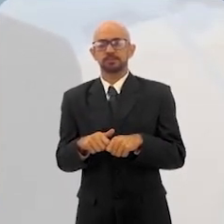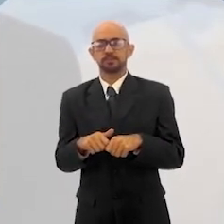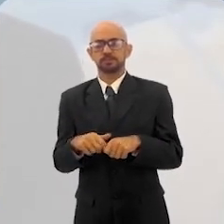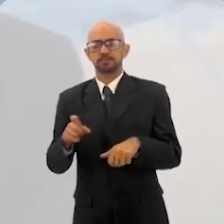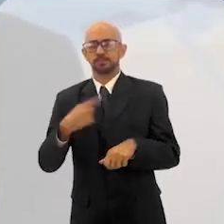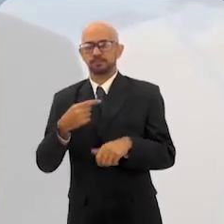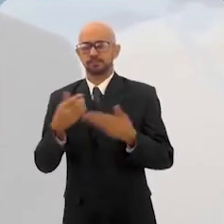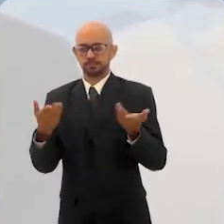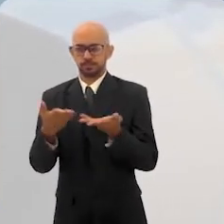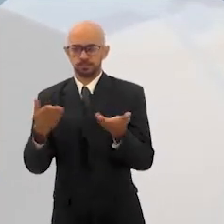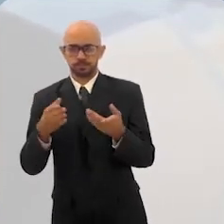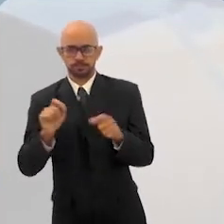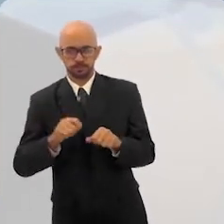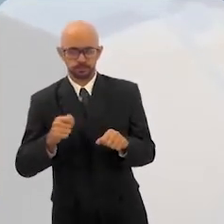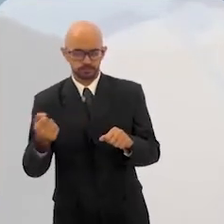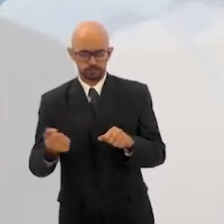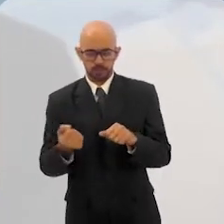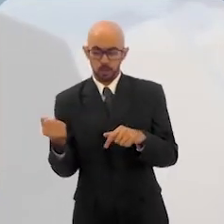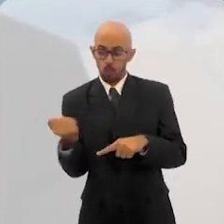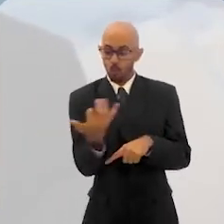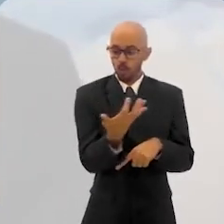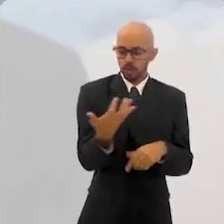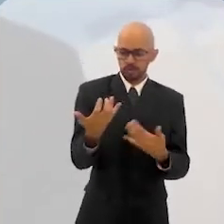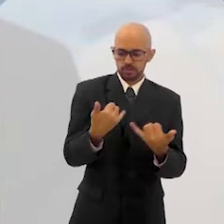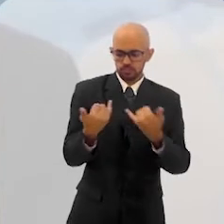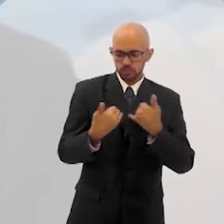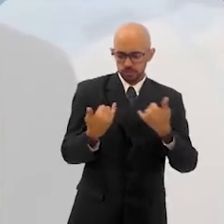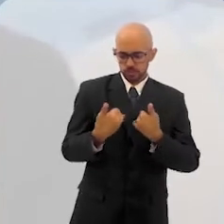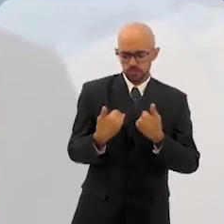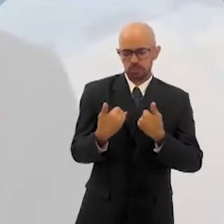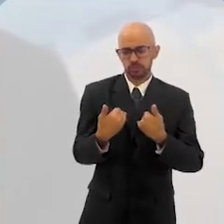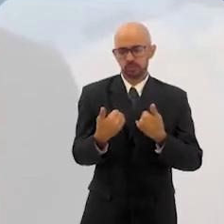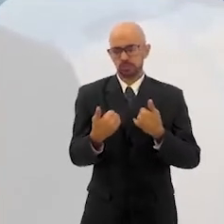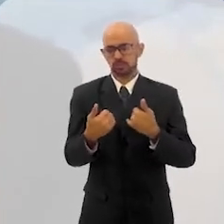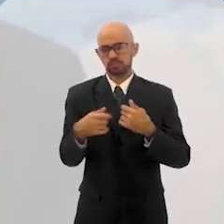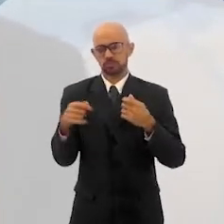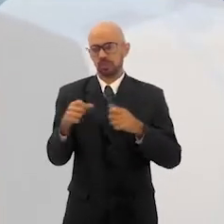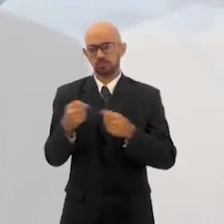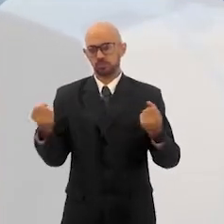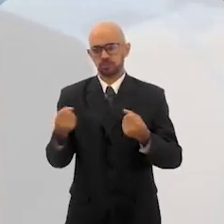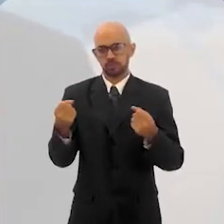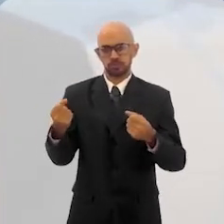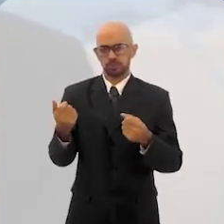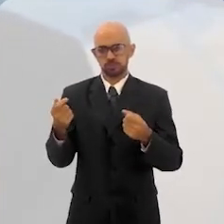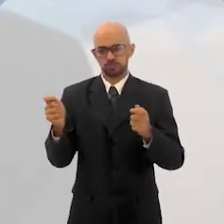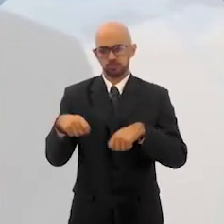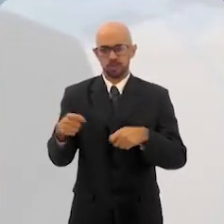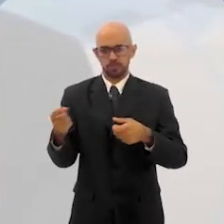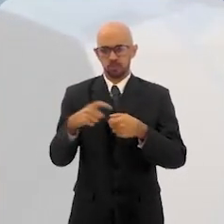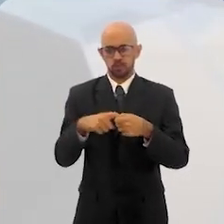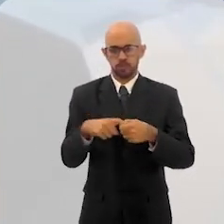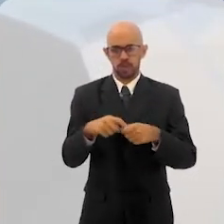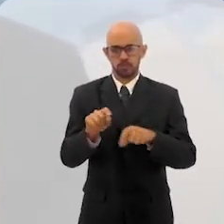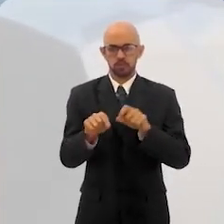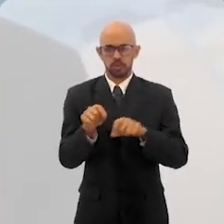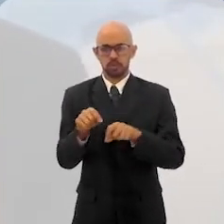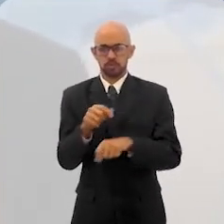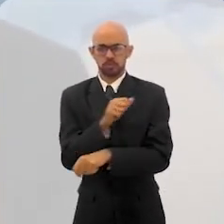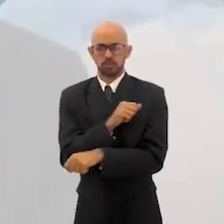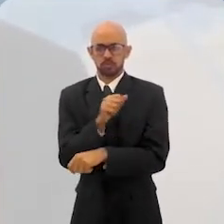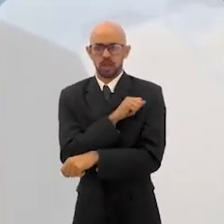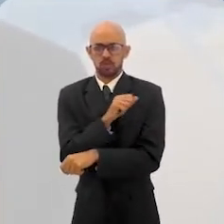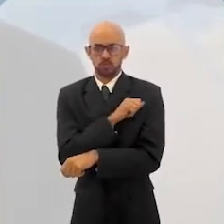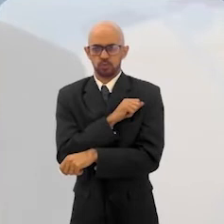a gente hoje, né, pela quantidade de informação, e aí não tem como, né, não voltar, o estudante hoje